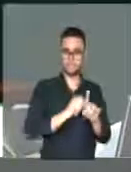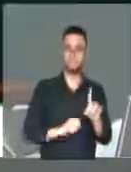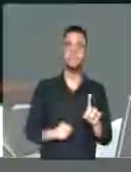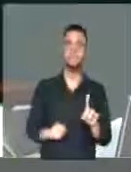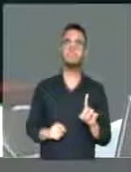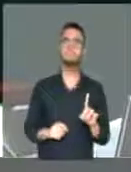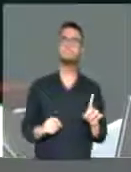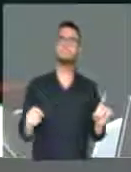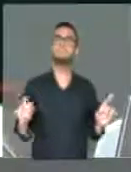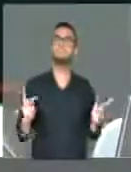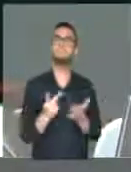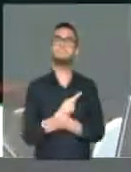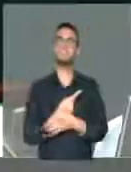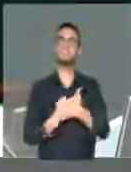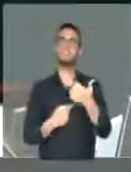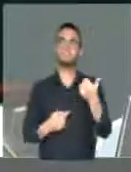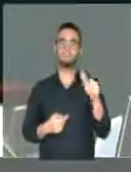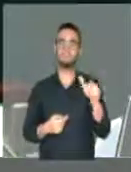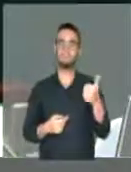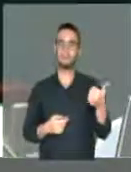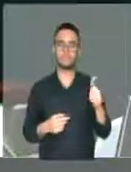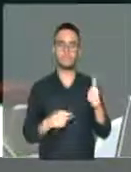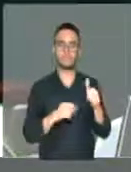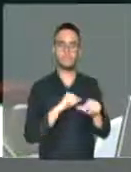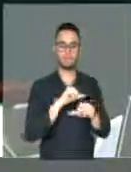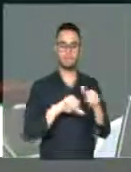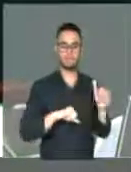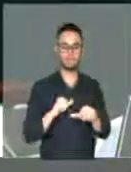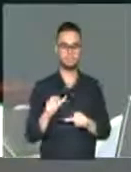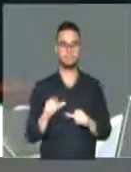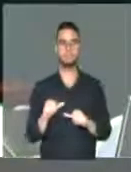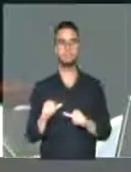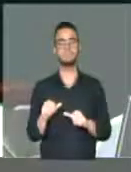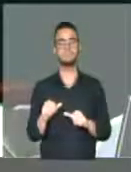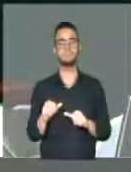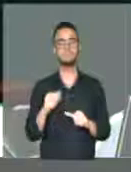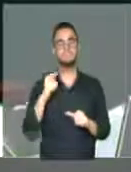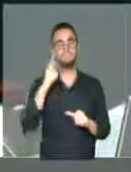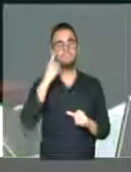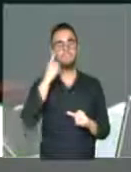6 meses, houve 11 alterações.